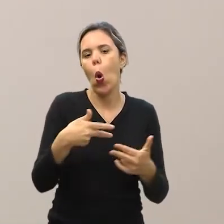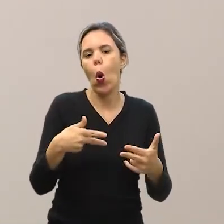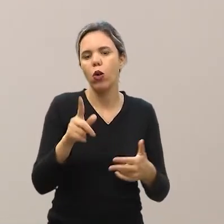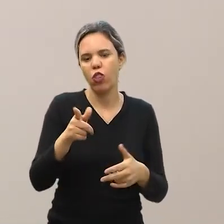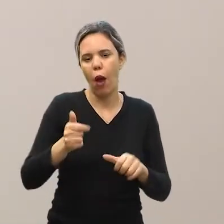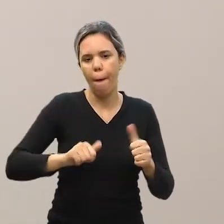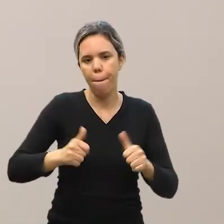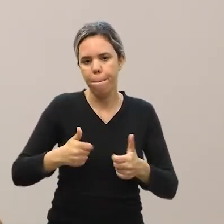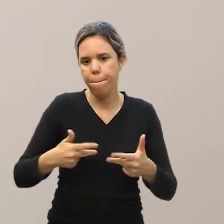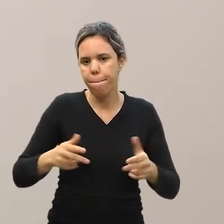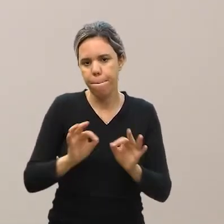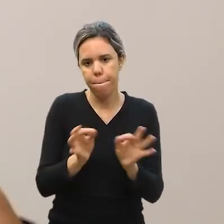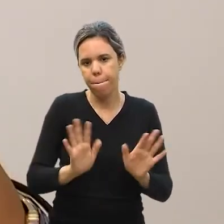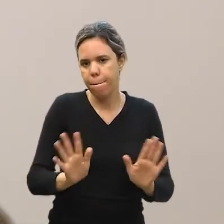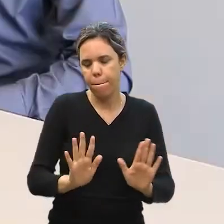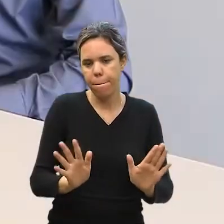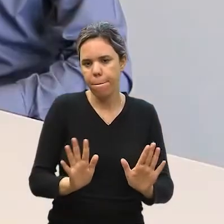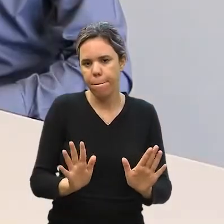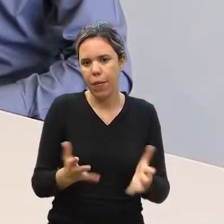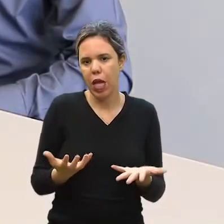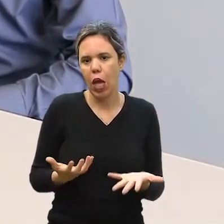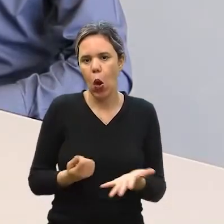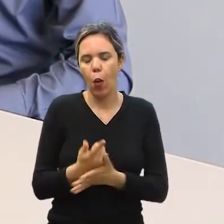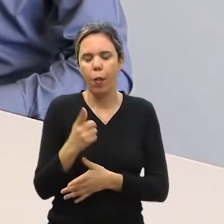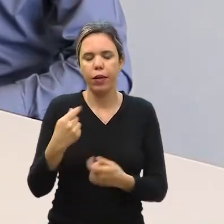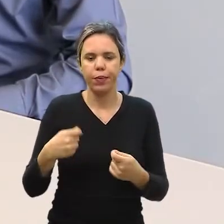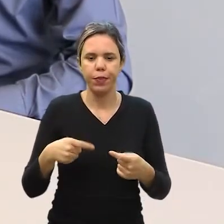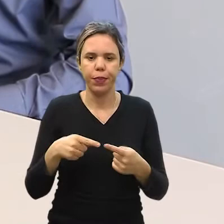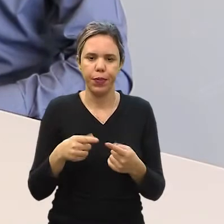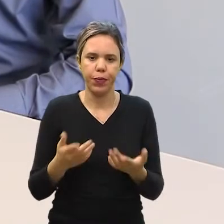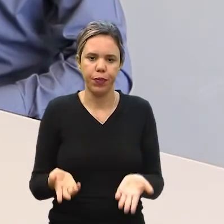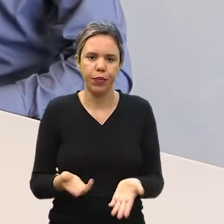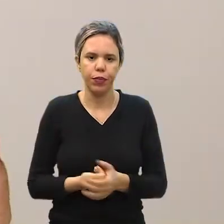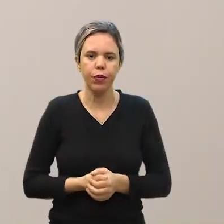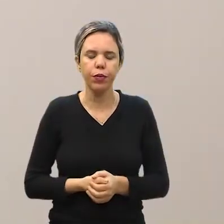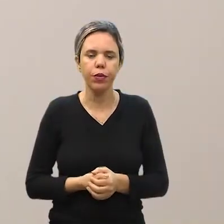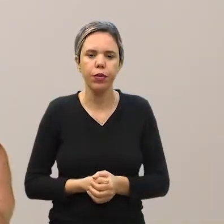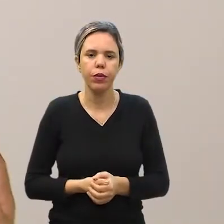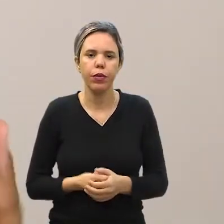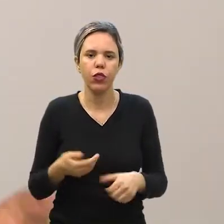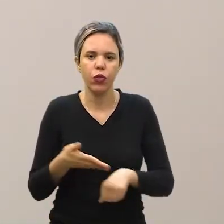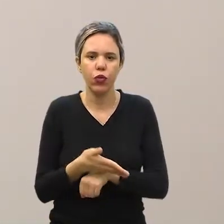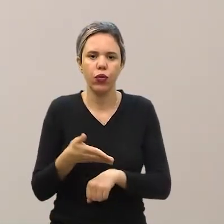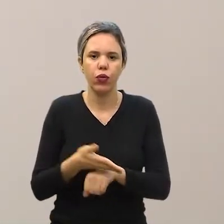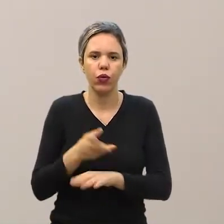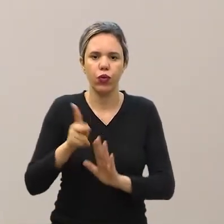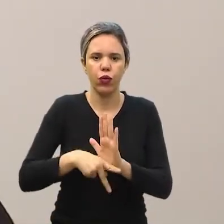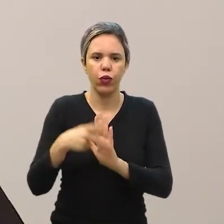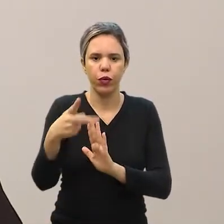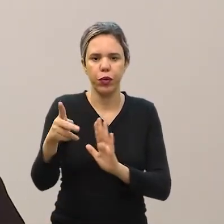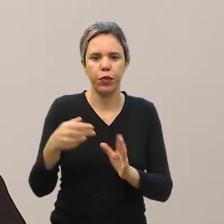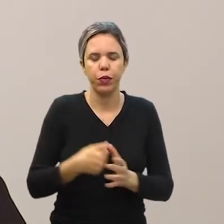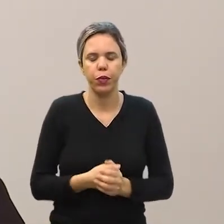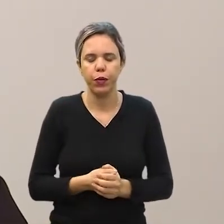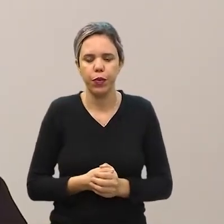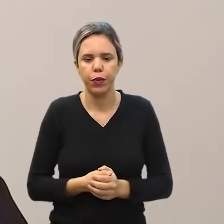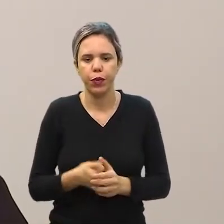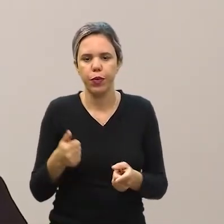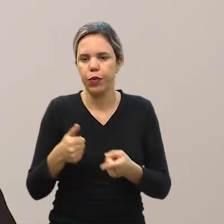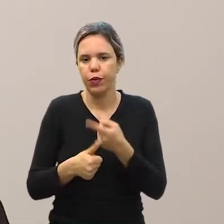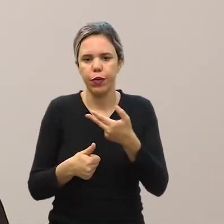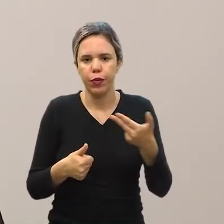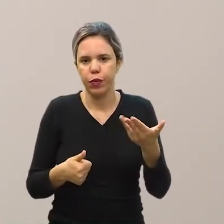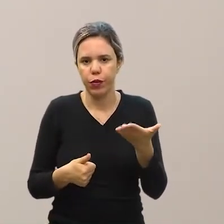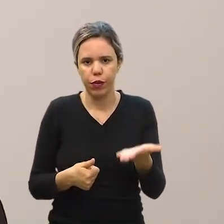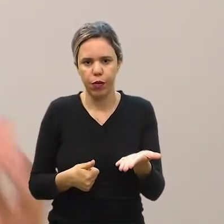já avaliou, não é algo simplesmente que você quer comprar, é algo que é necessário ou algo que faz parte de um projeto seu. Então, a primeira